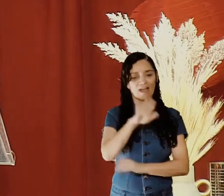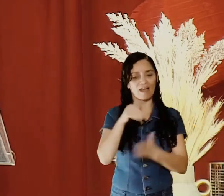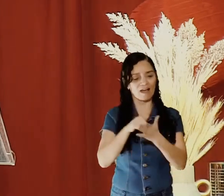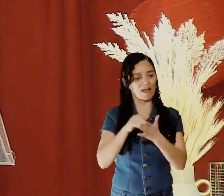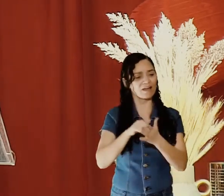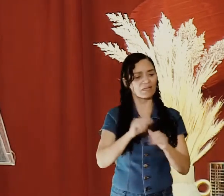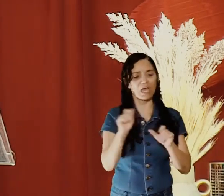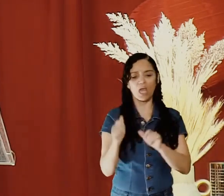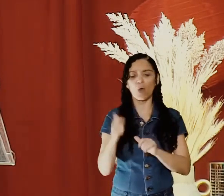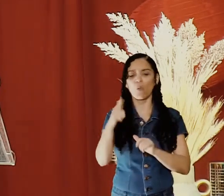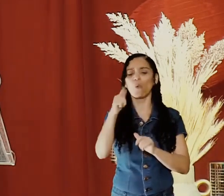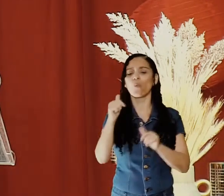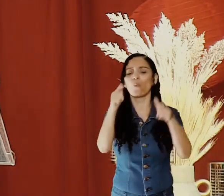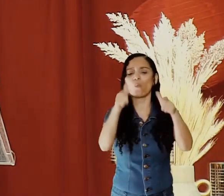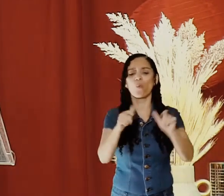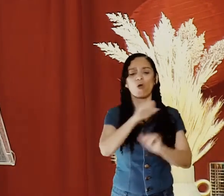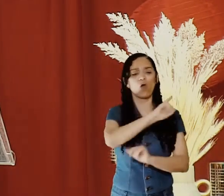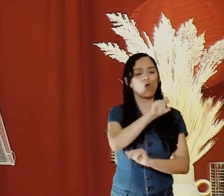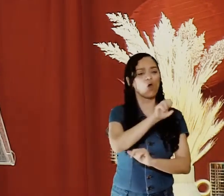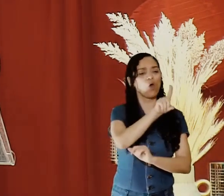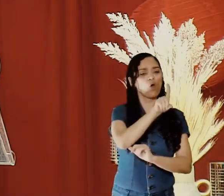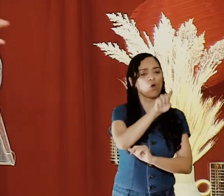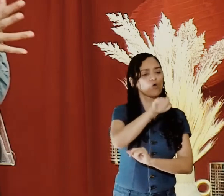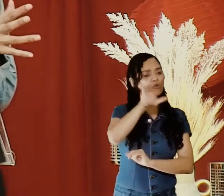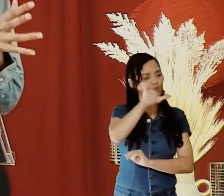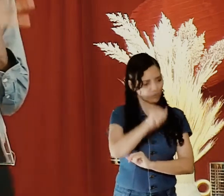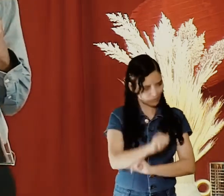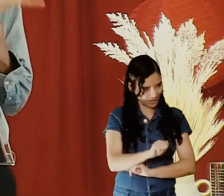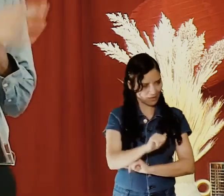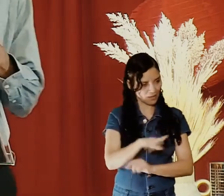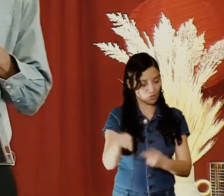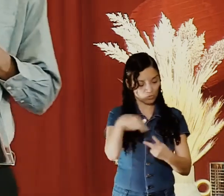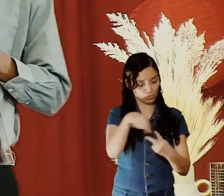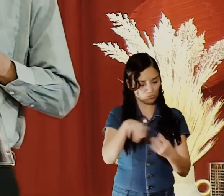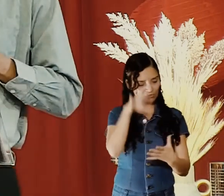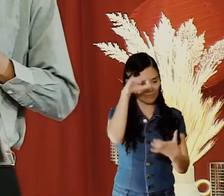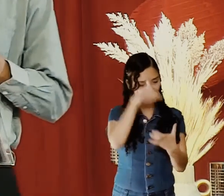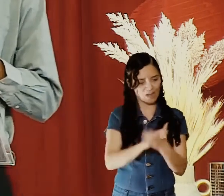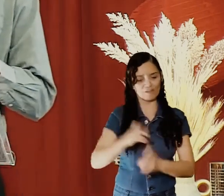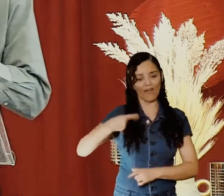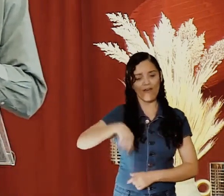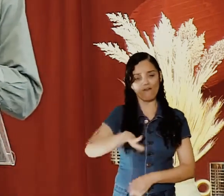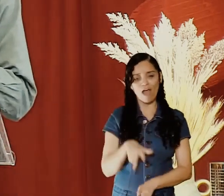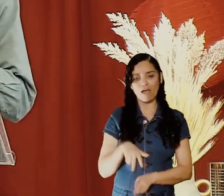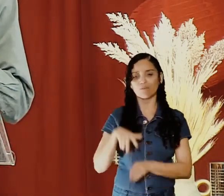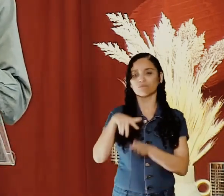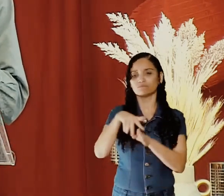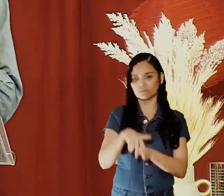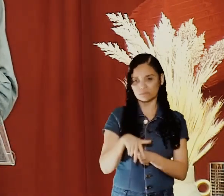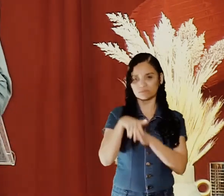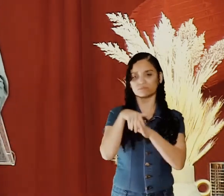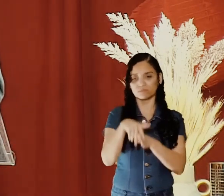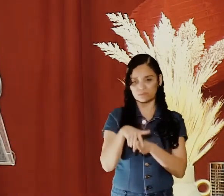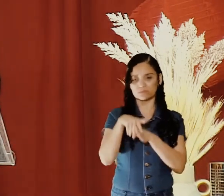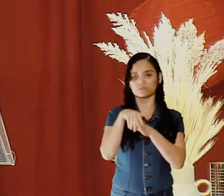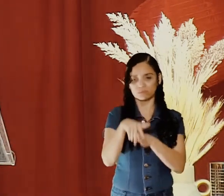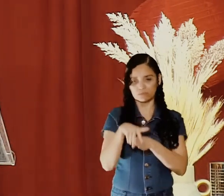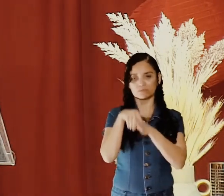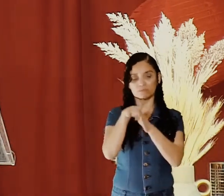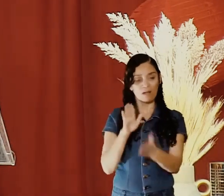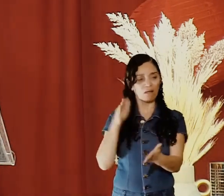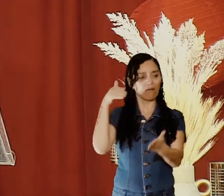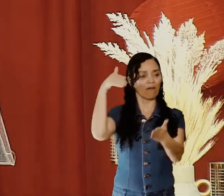4. Portanto, José e Maria viajam da Galileia para Belém. É uma viagem no sentido